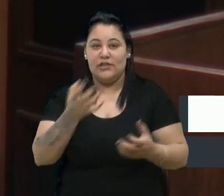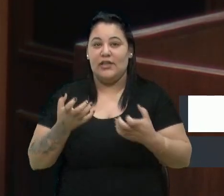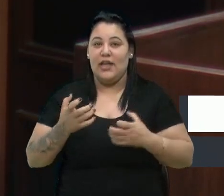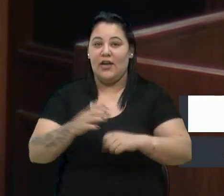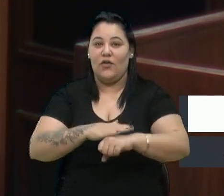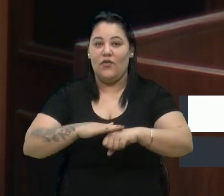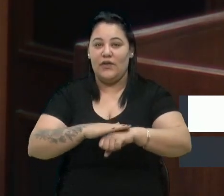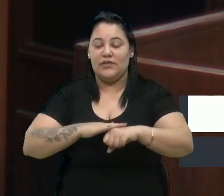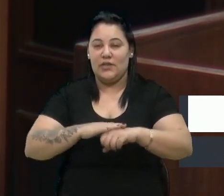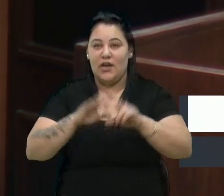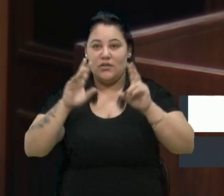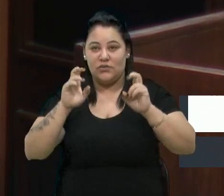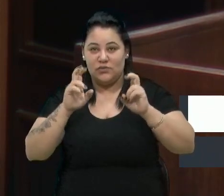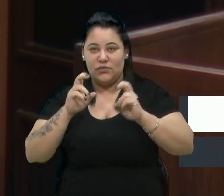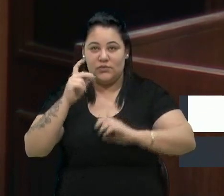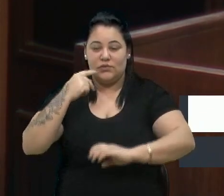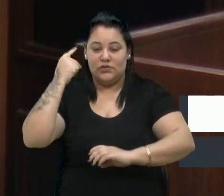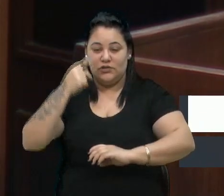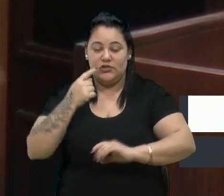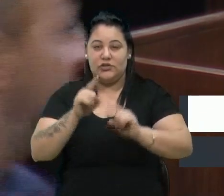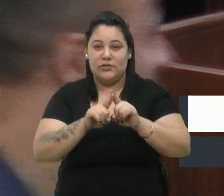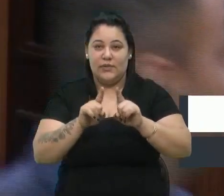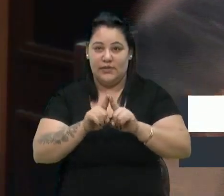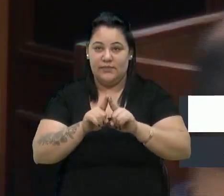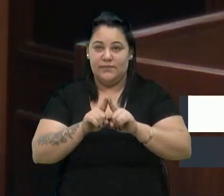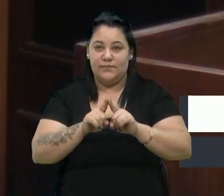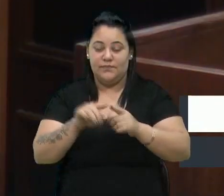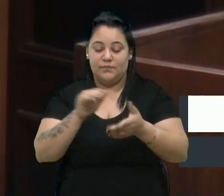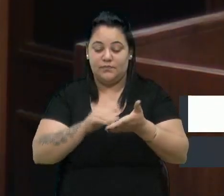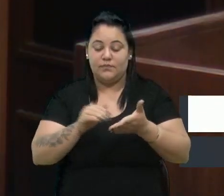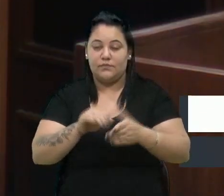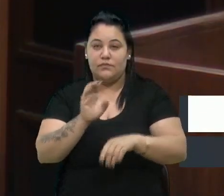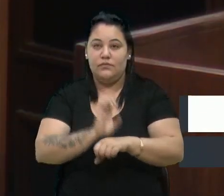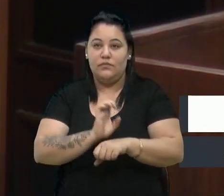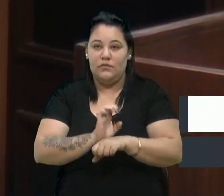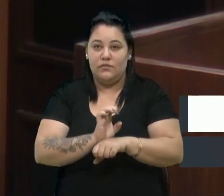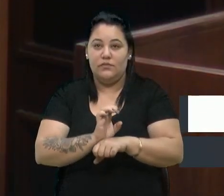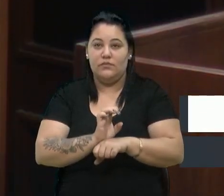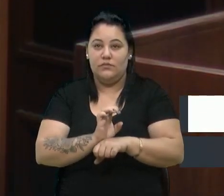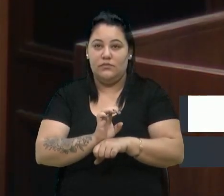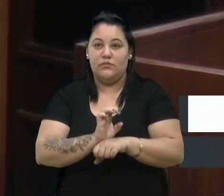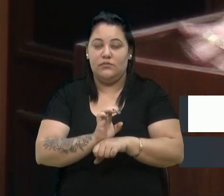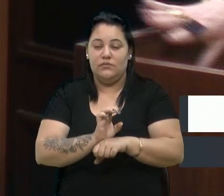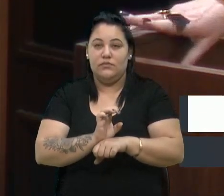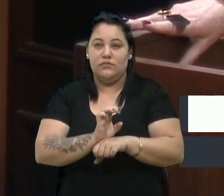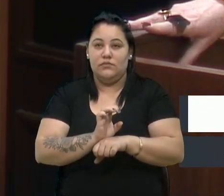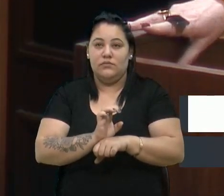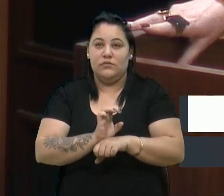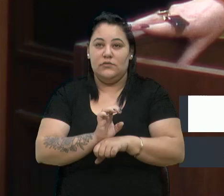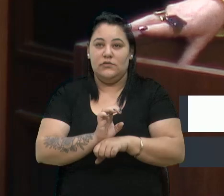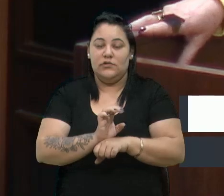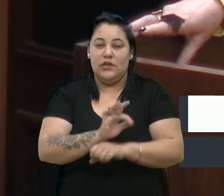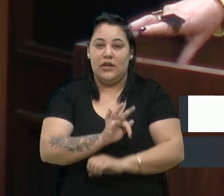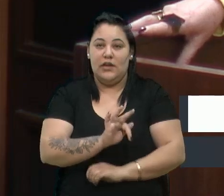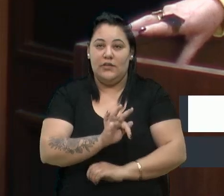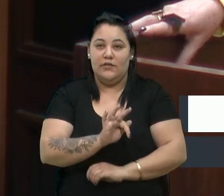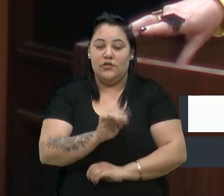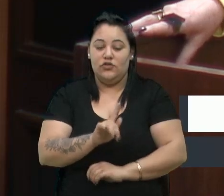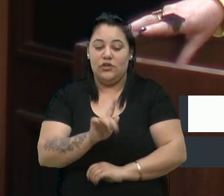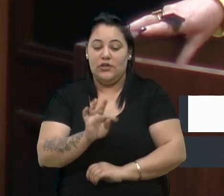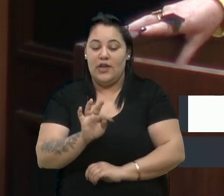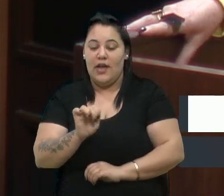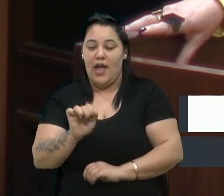essa política. O secretário do Estado também, da FGTAs,